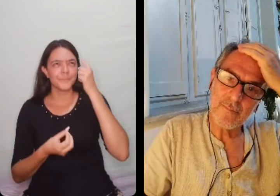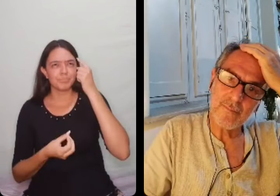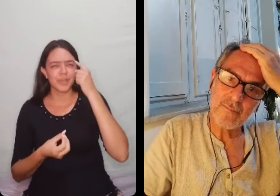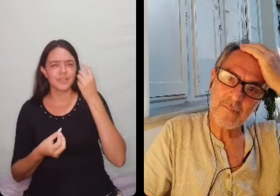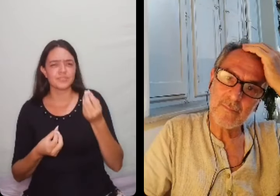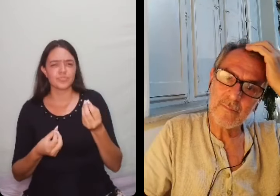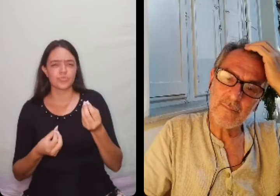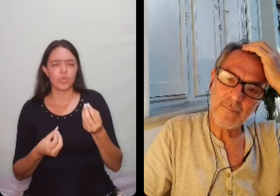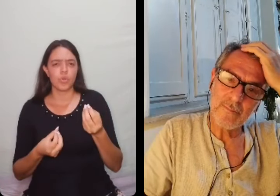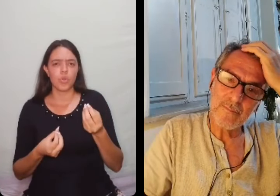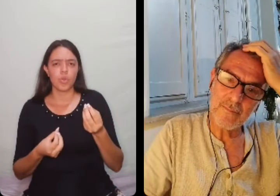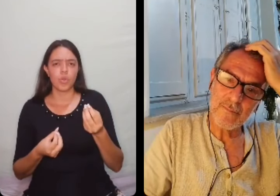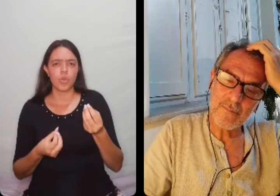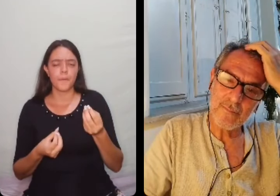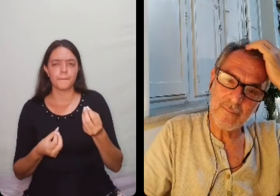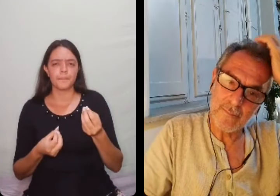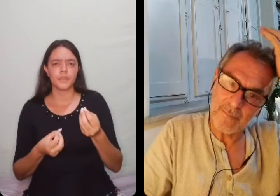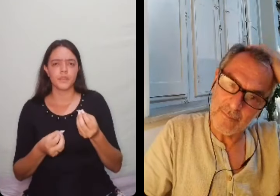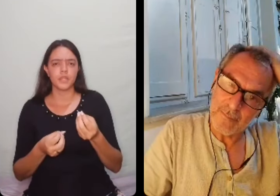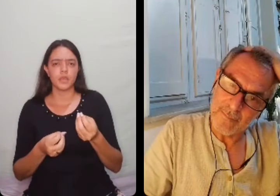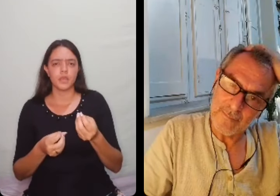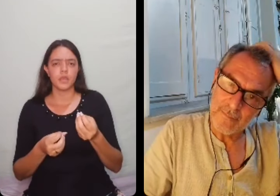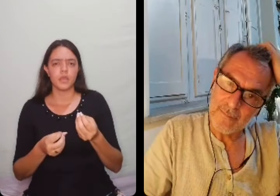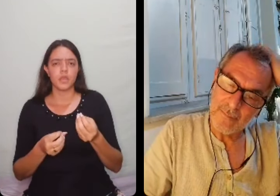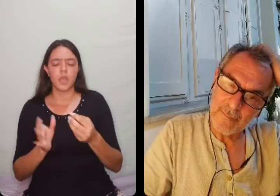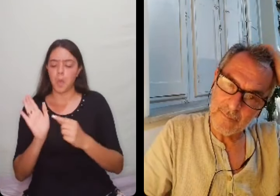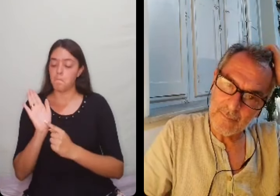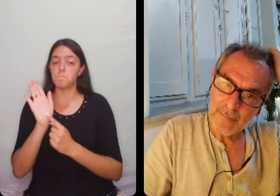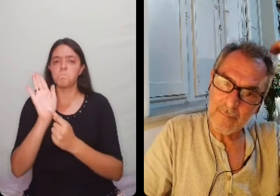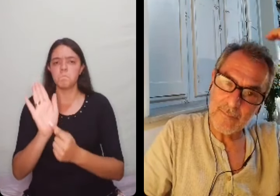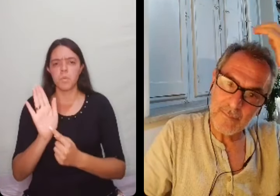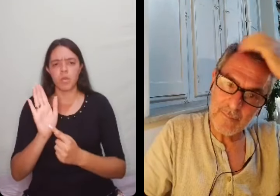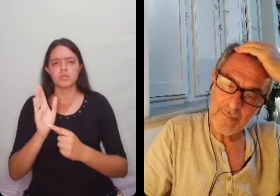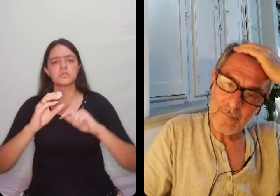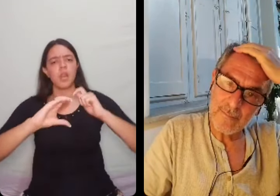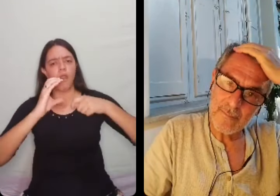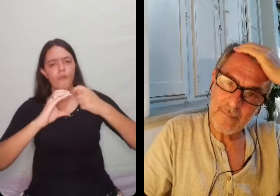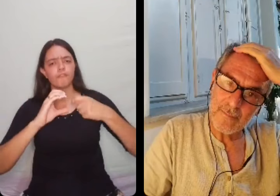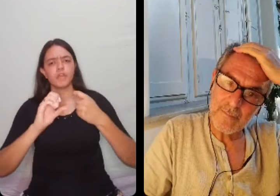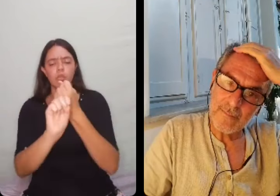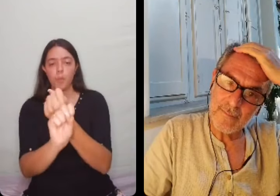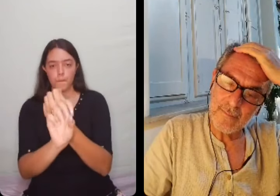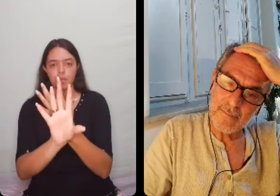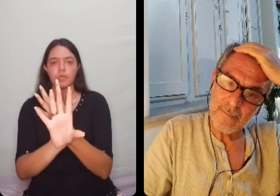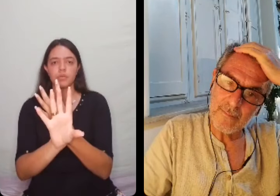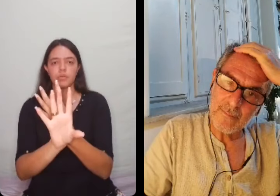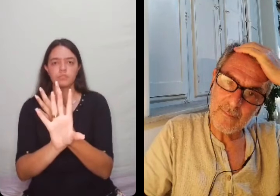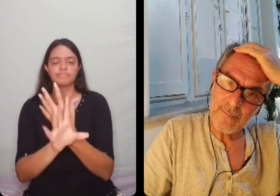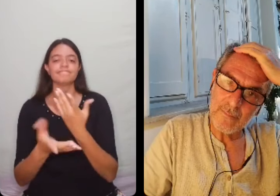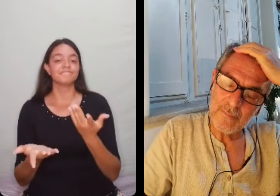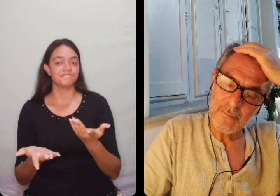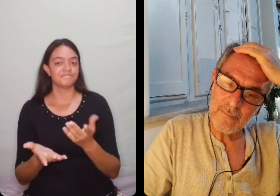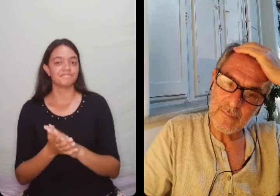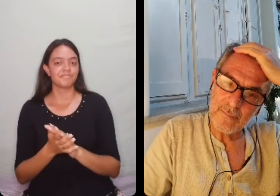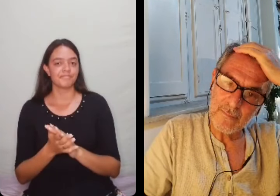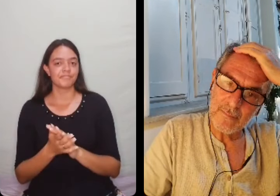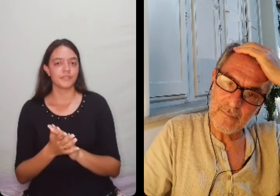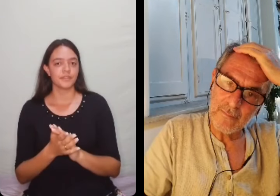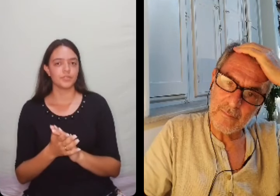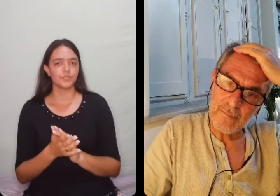esse registro, de fato, né? Pra que isso fosse acontecer com o streaming em YouTube ou em outros